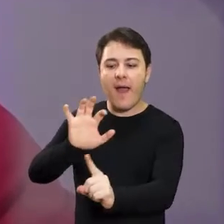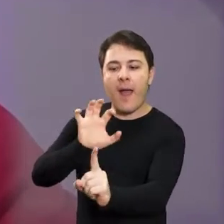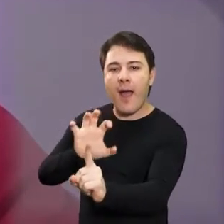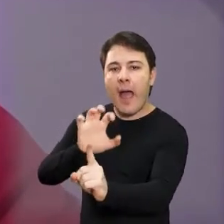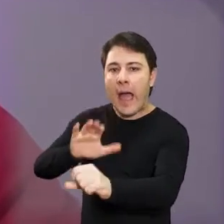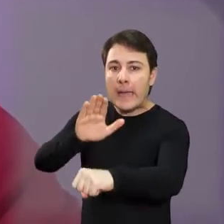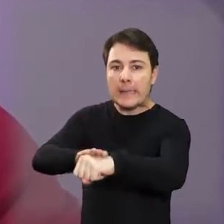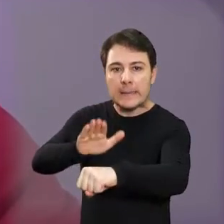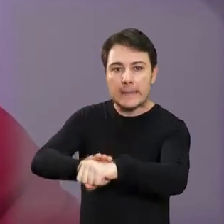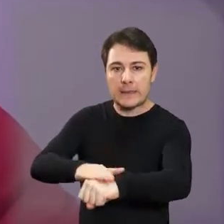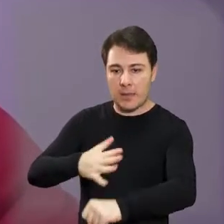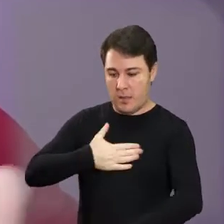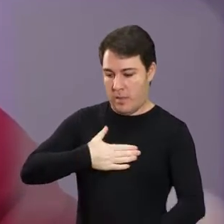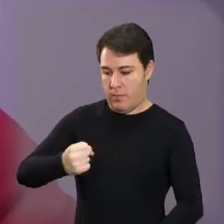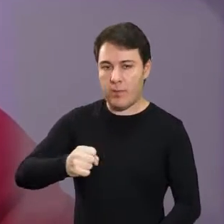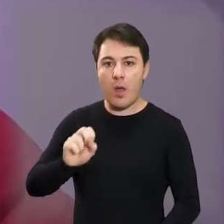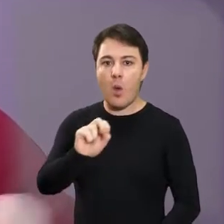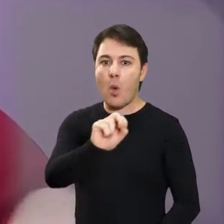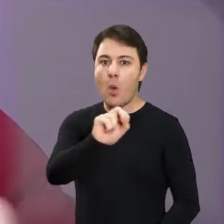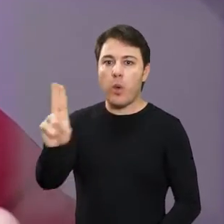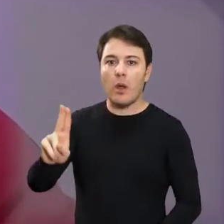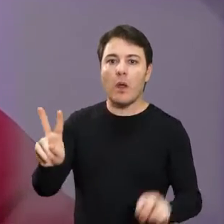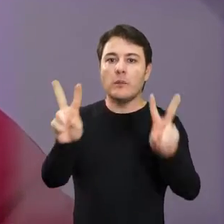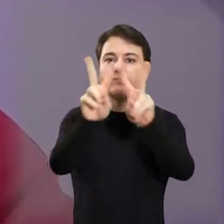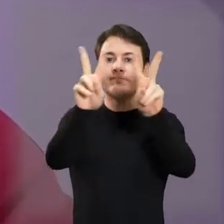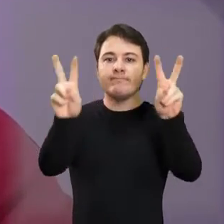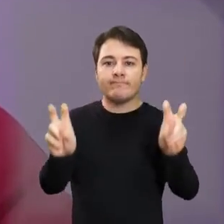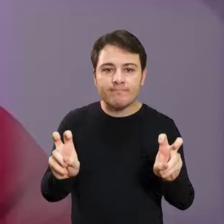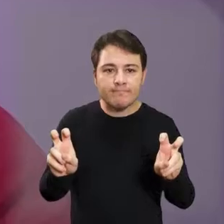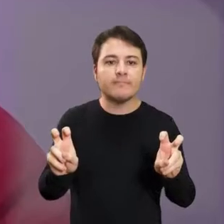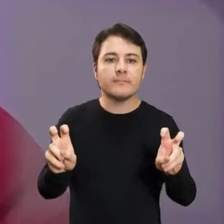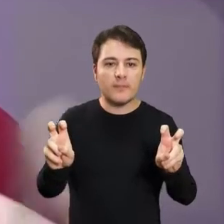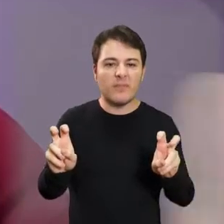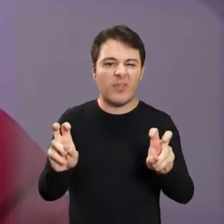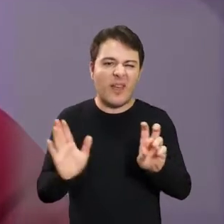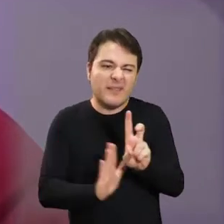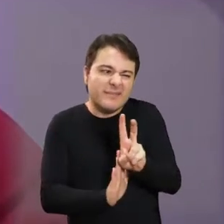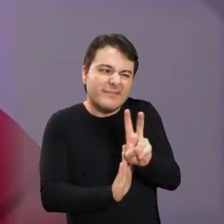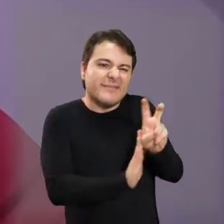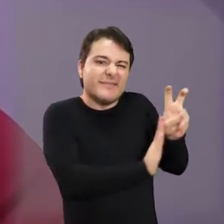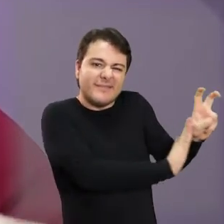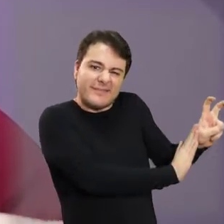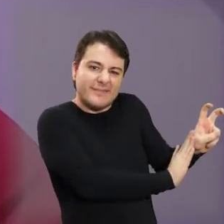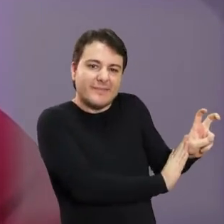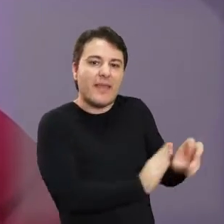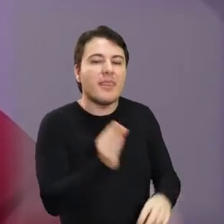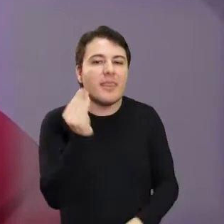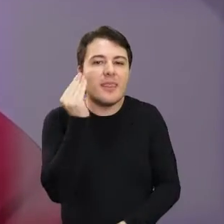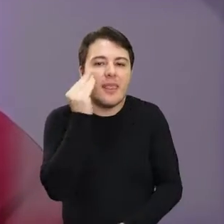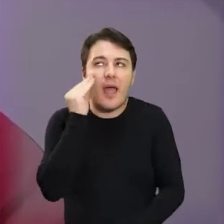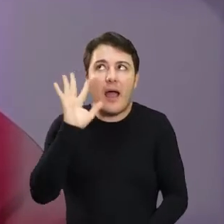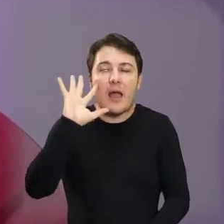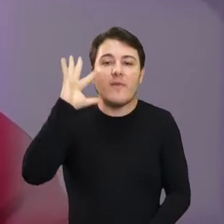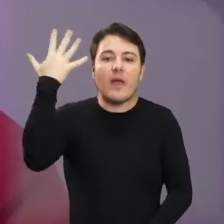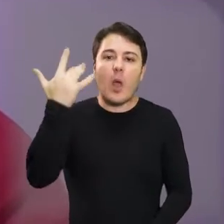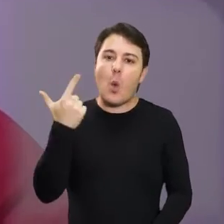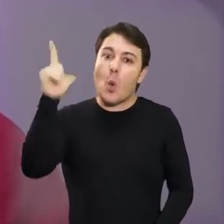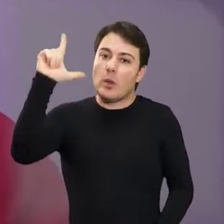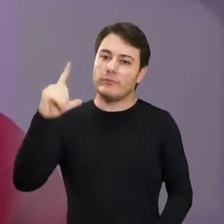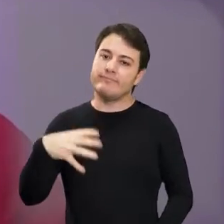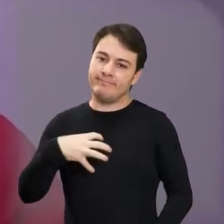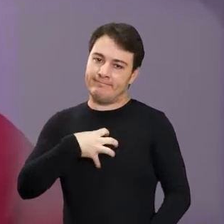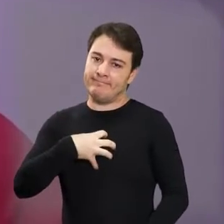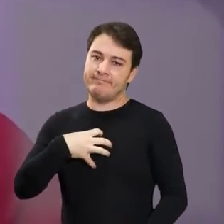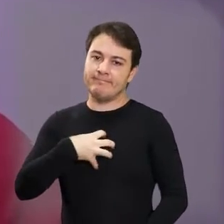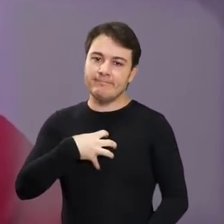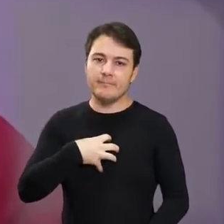ou talvez achando que silenciar, não falar sobre isso, vai parecer uma solução, as famílias acabam não falando a respeito disso.